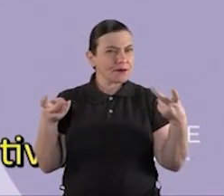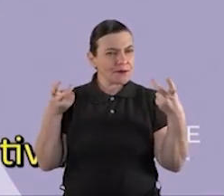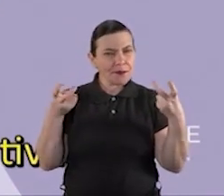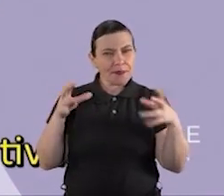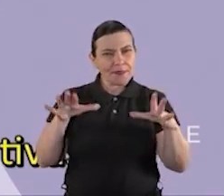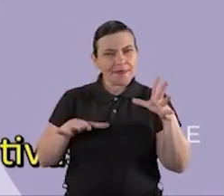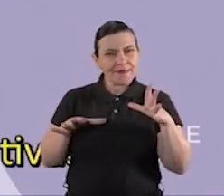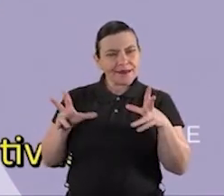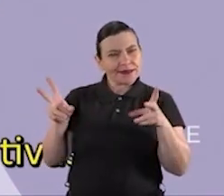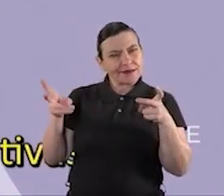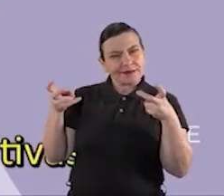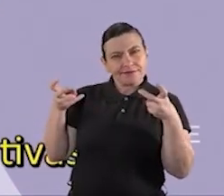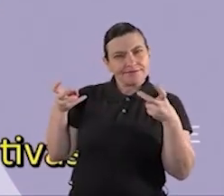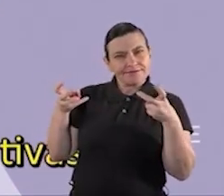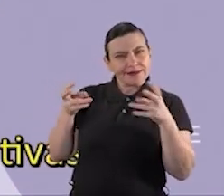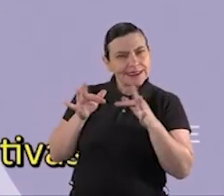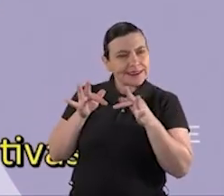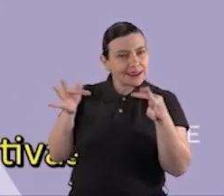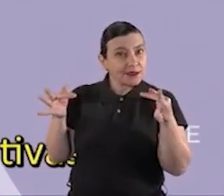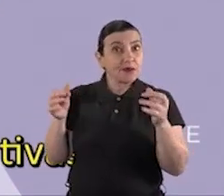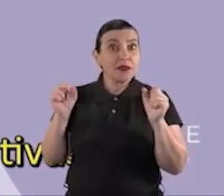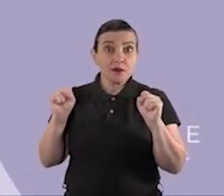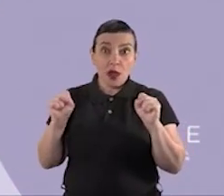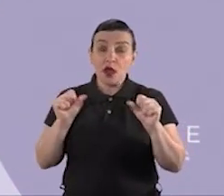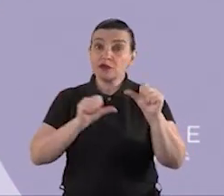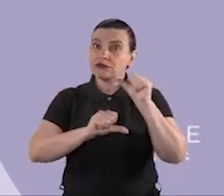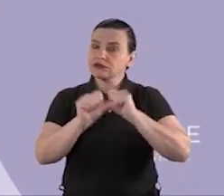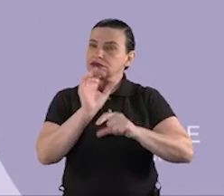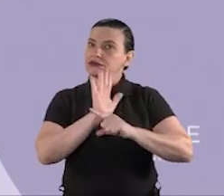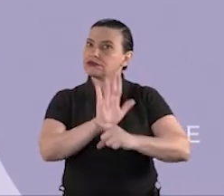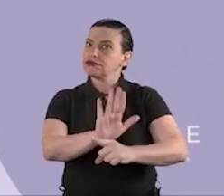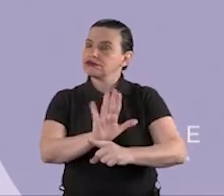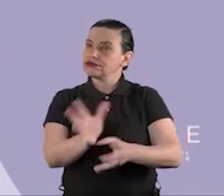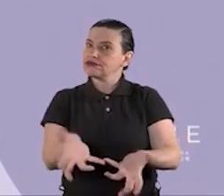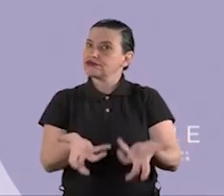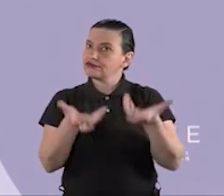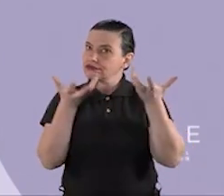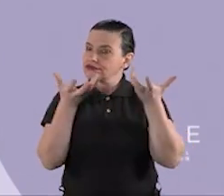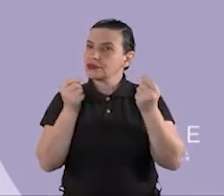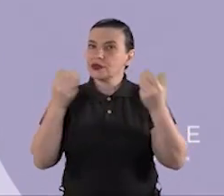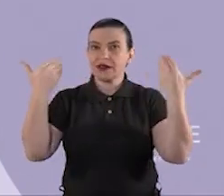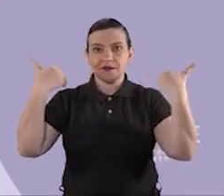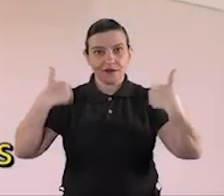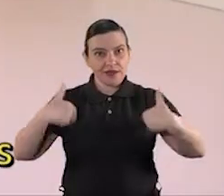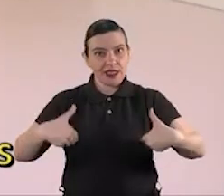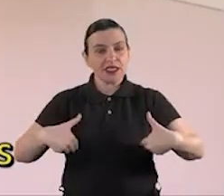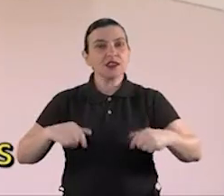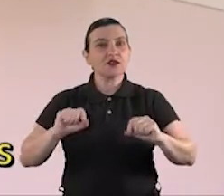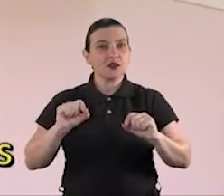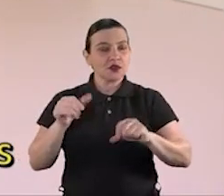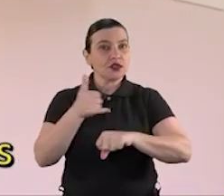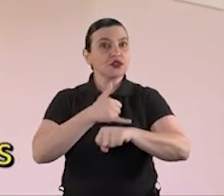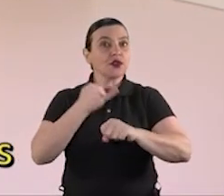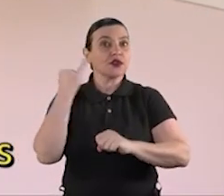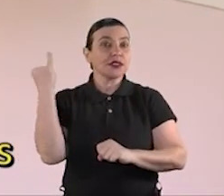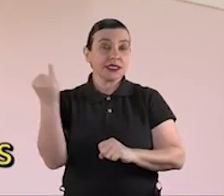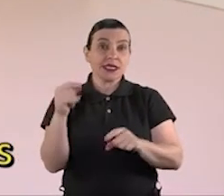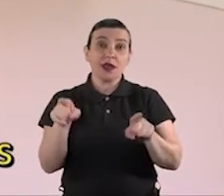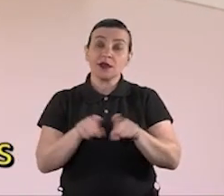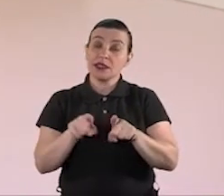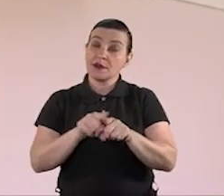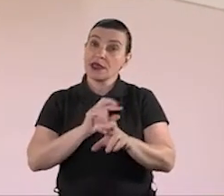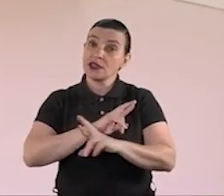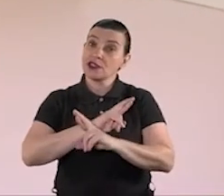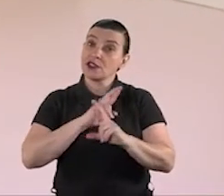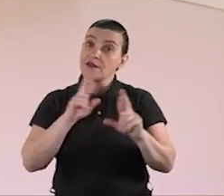sutis na Química podem criar mudanças notáveis e significativas nos atributos físicos de um óleo essencial e certamente